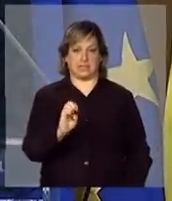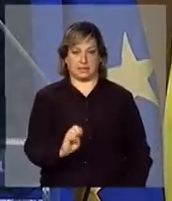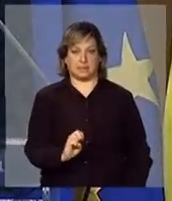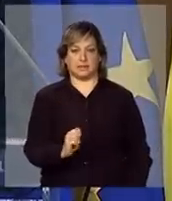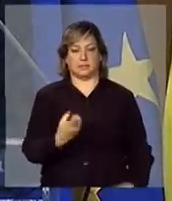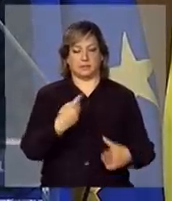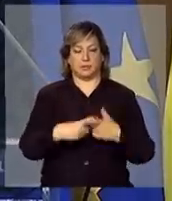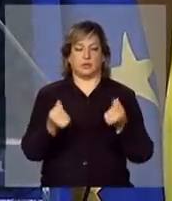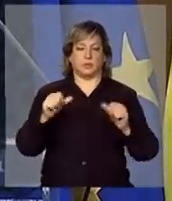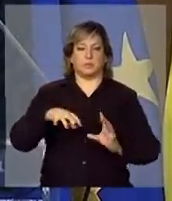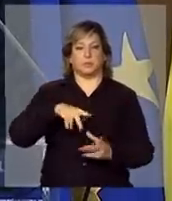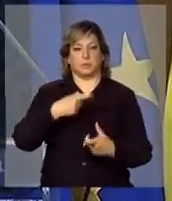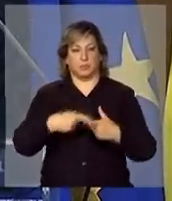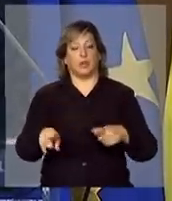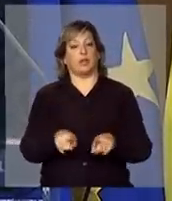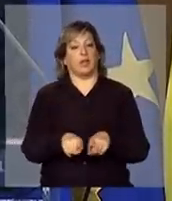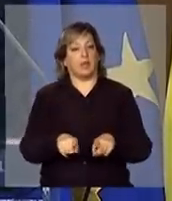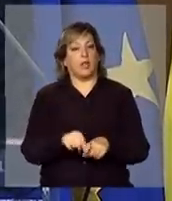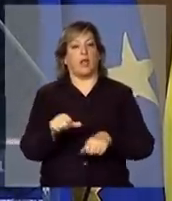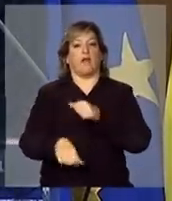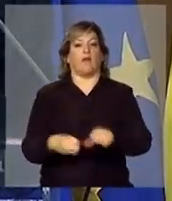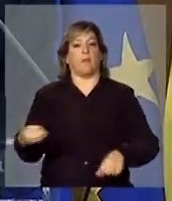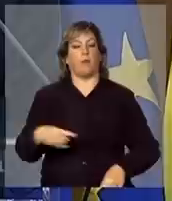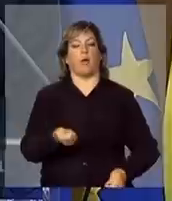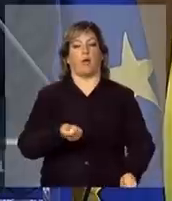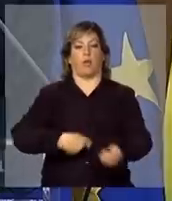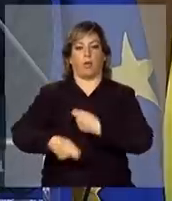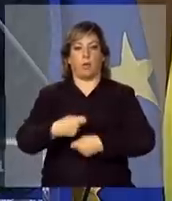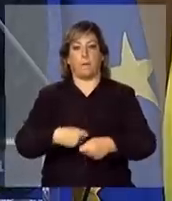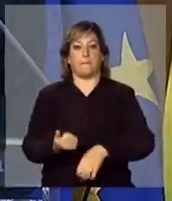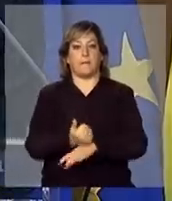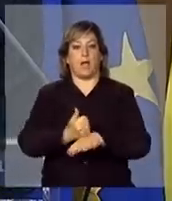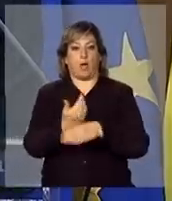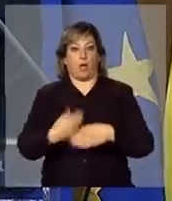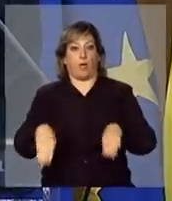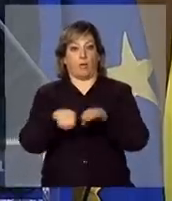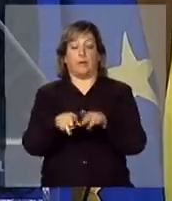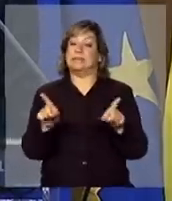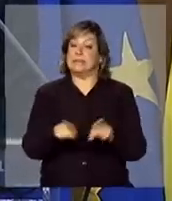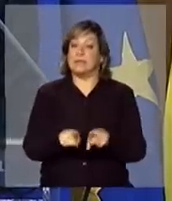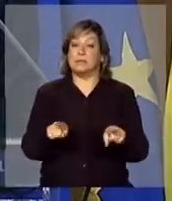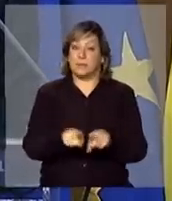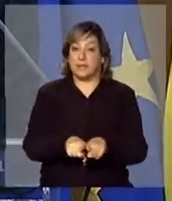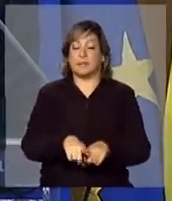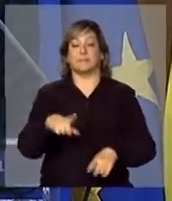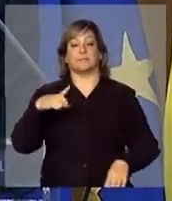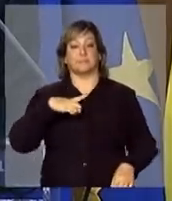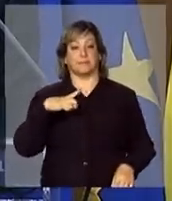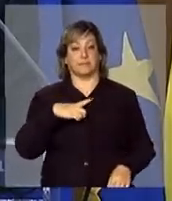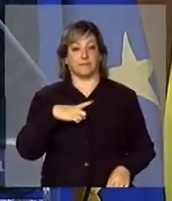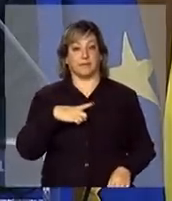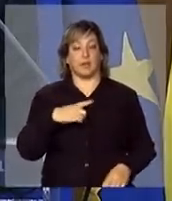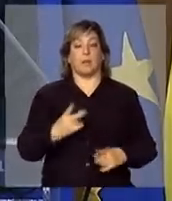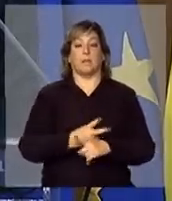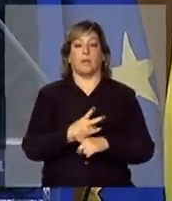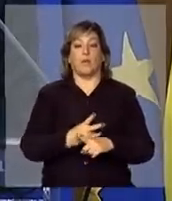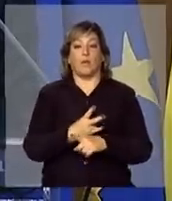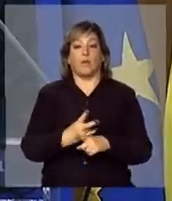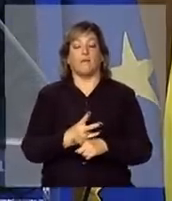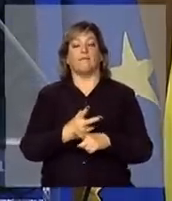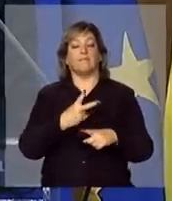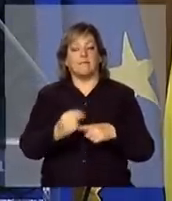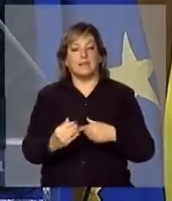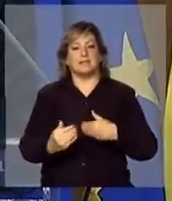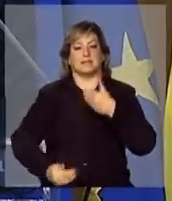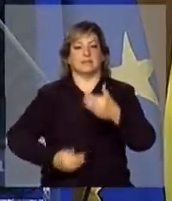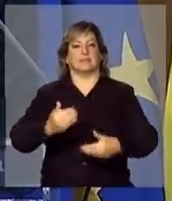estamos reformando nossas economias e melhorando sua competitividade. Além disso, estamos procurando superar as lacunas em